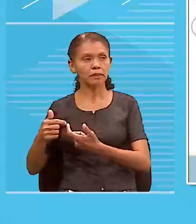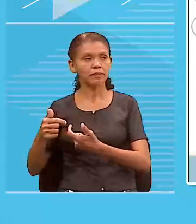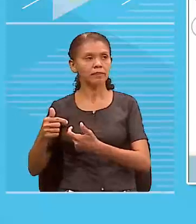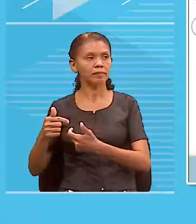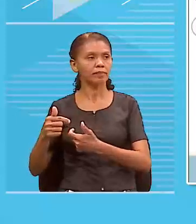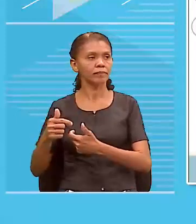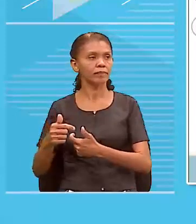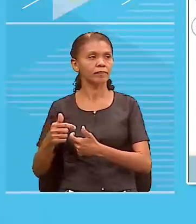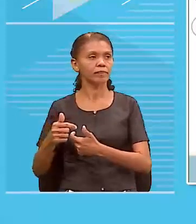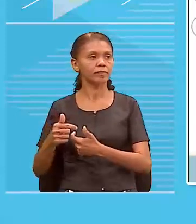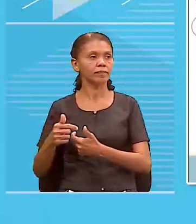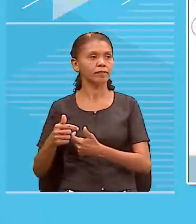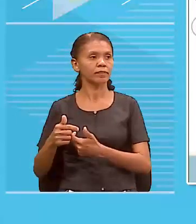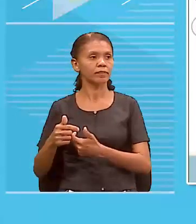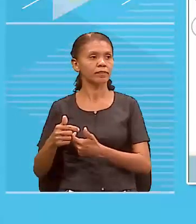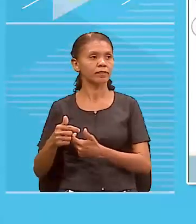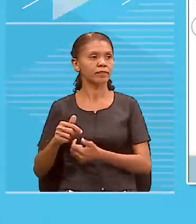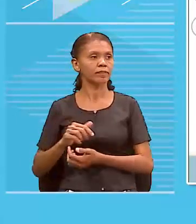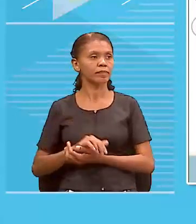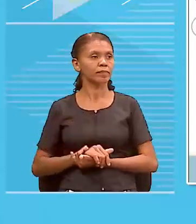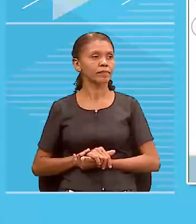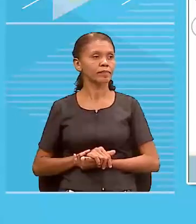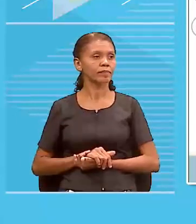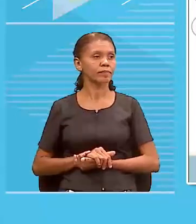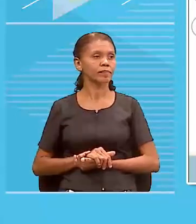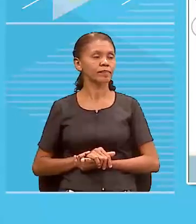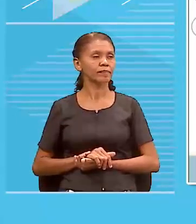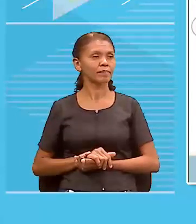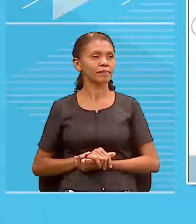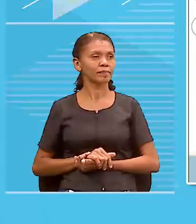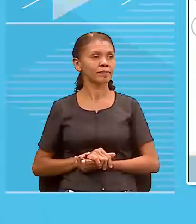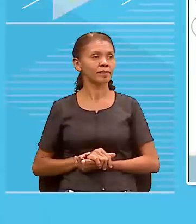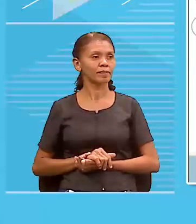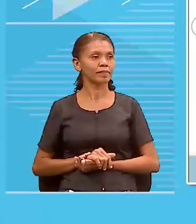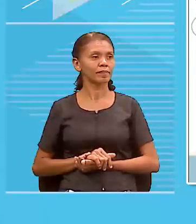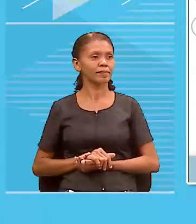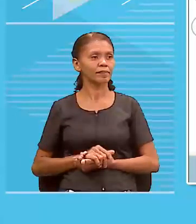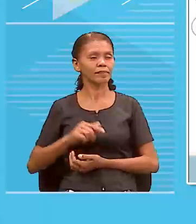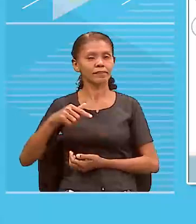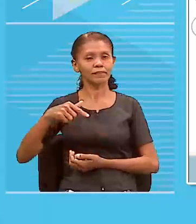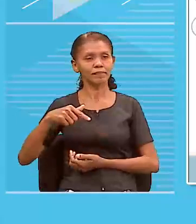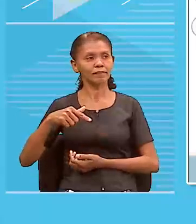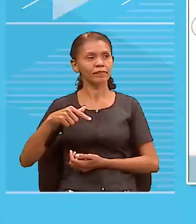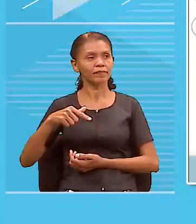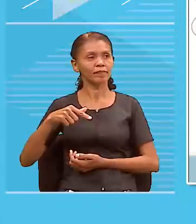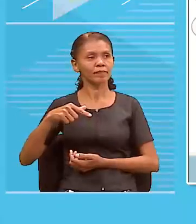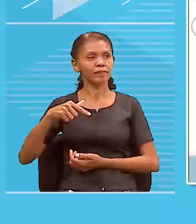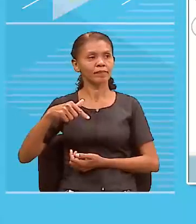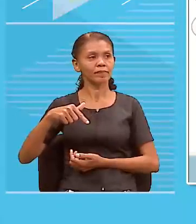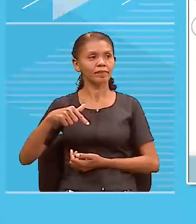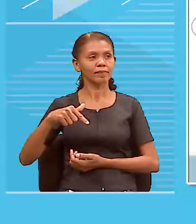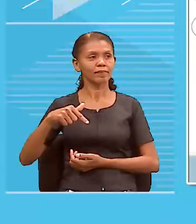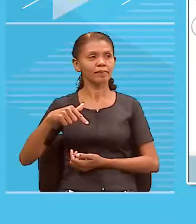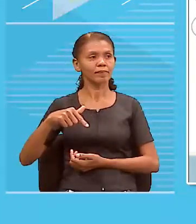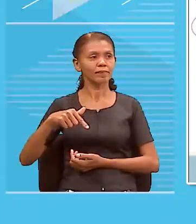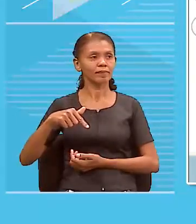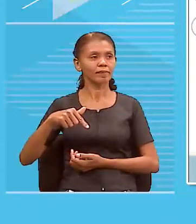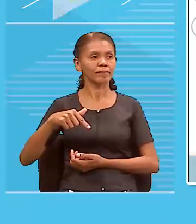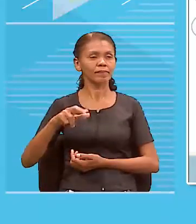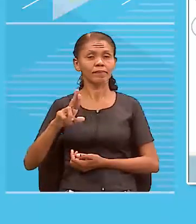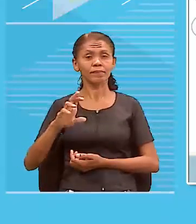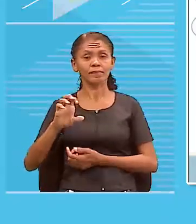das Ferramentas veado que porque o antecedente antecedente não é